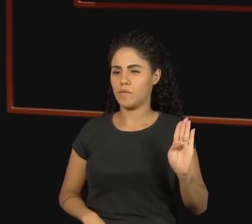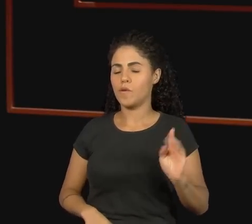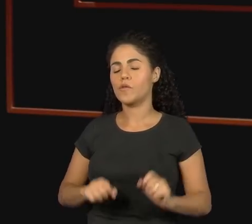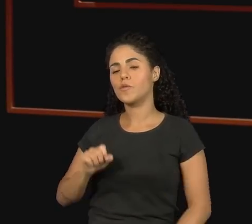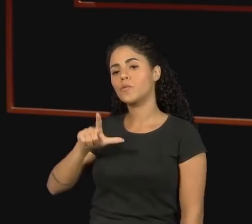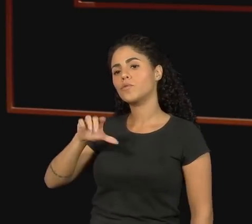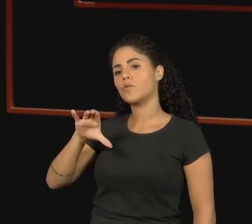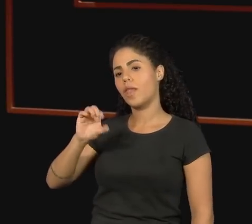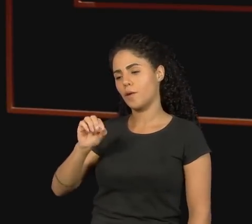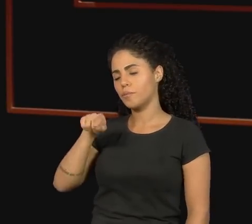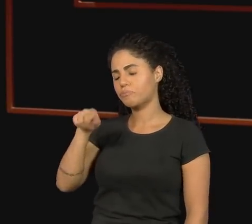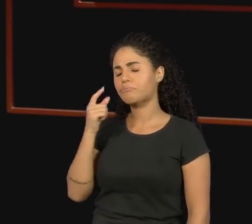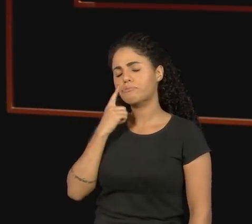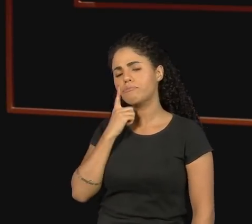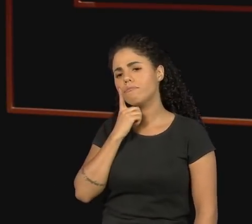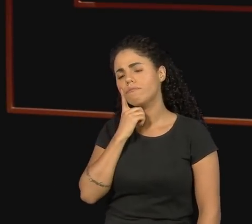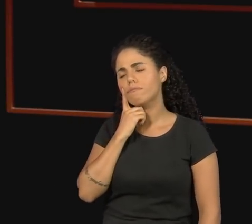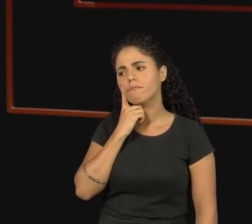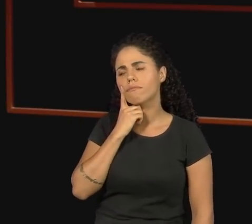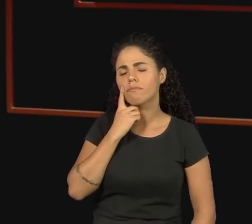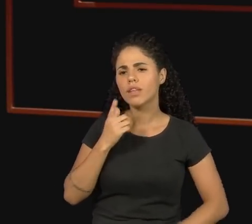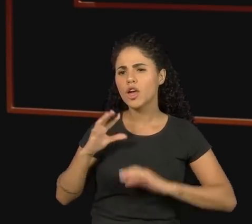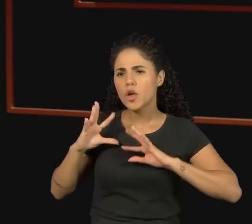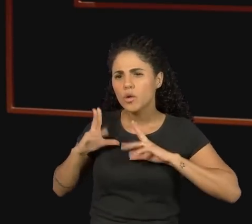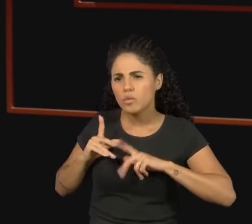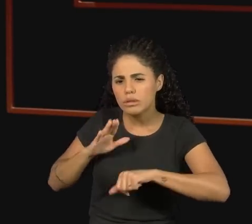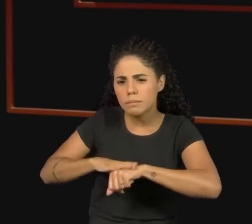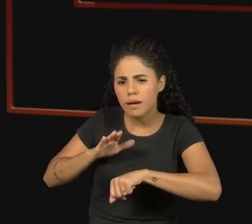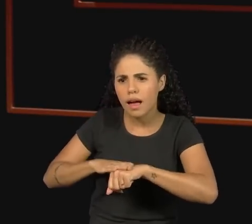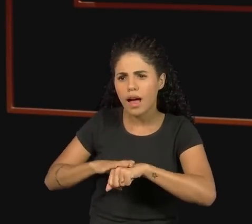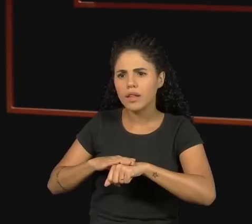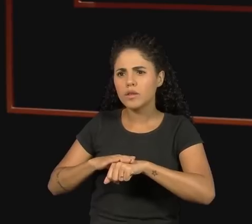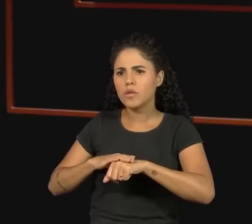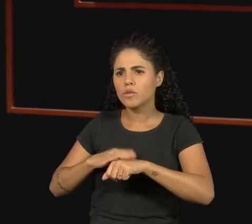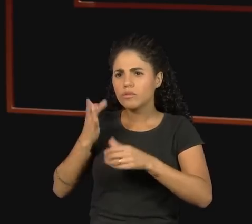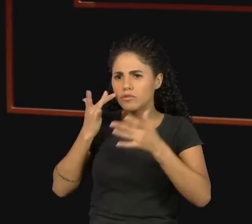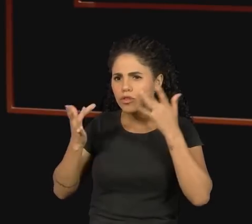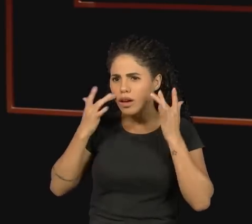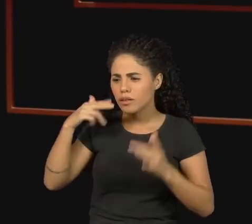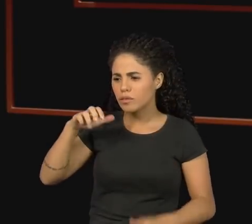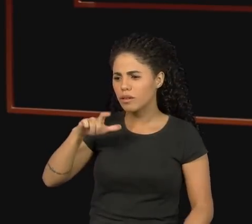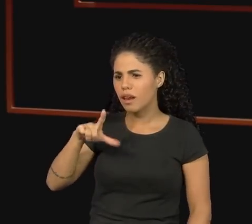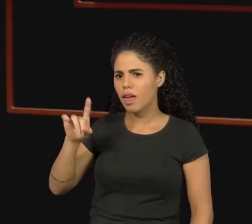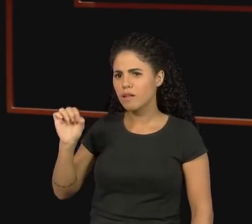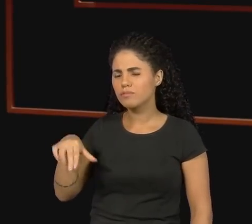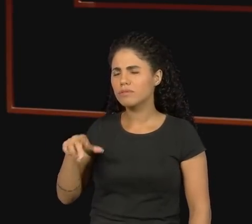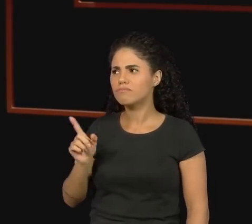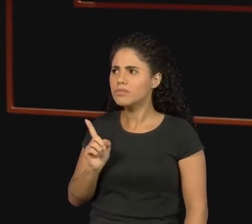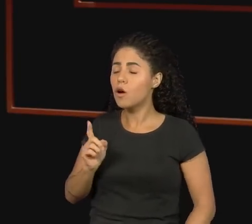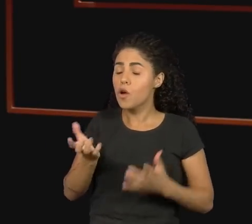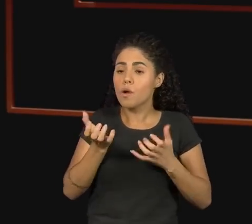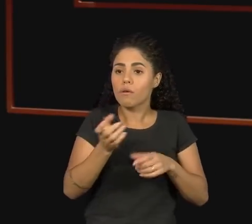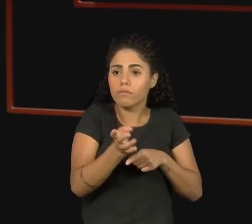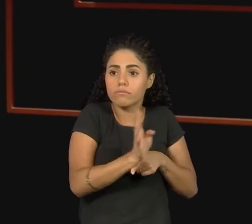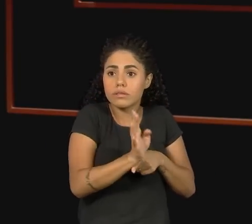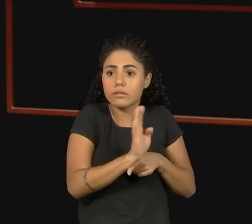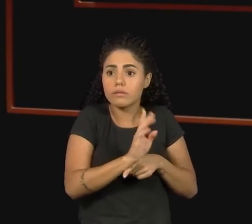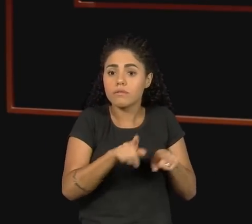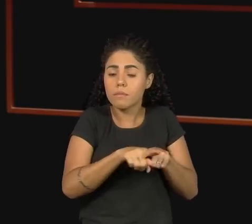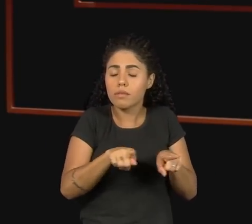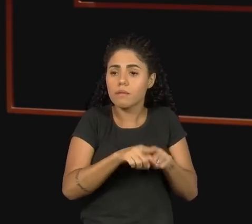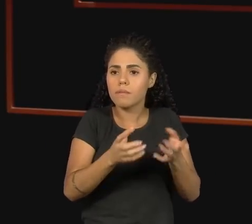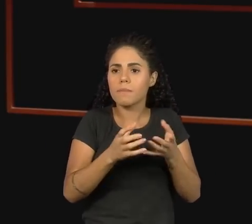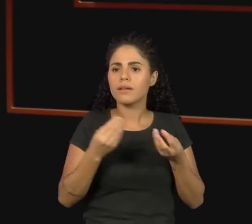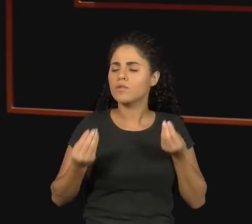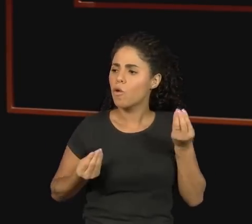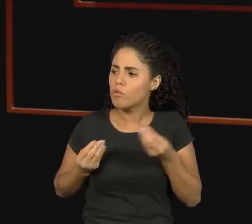eu pensei, cara, eu não vou fazer todas as obras do Nelson no teatro, eu quero fazer isso no cinema. E eu não vou fazer